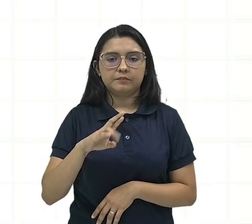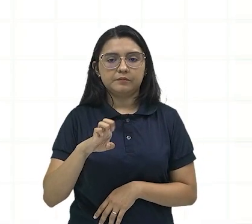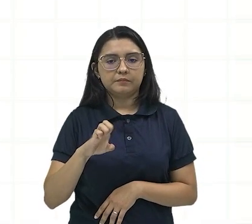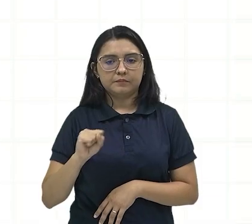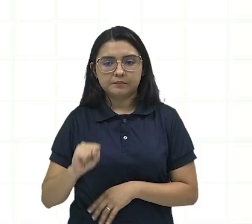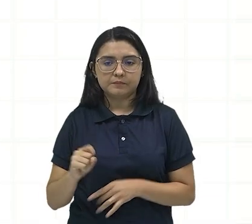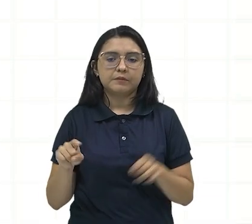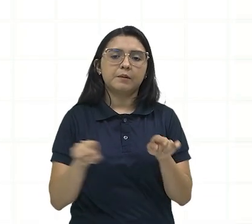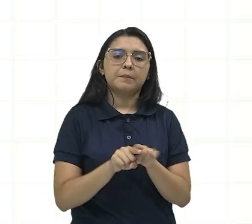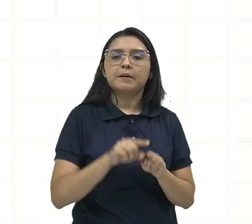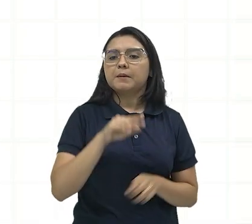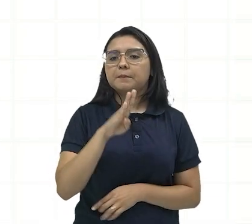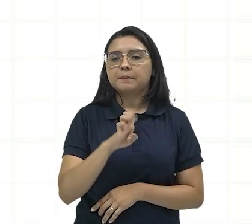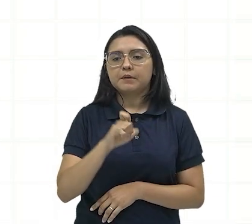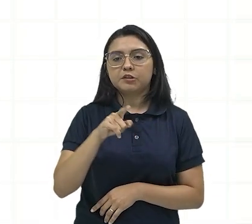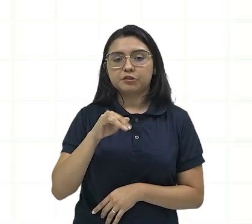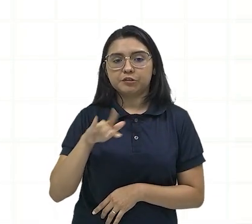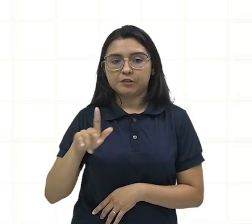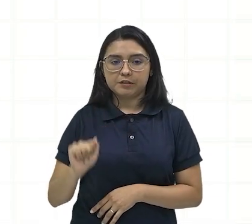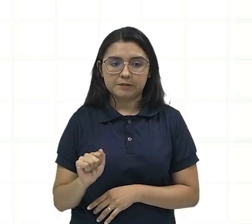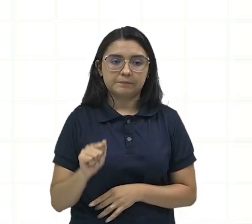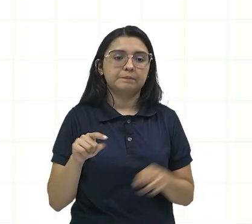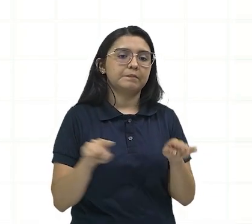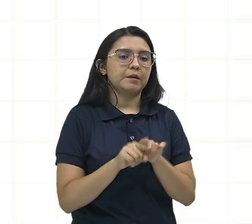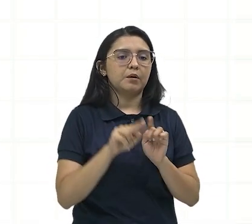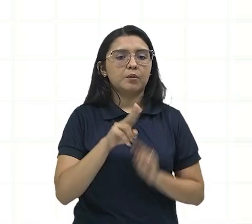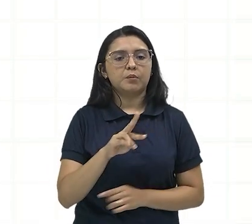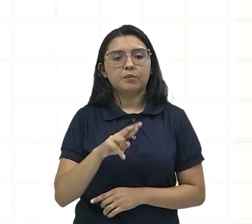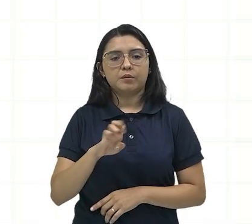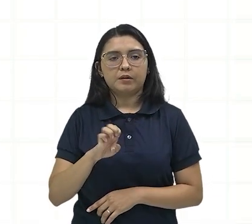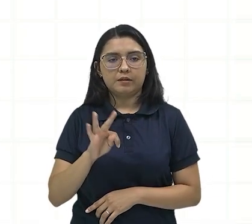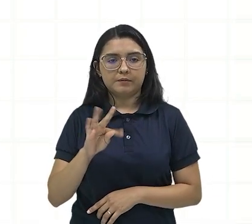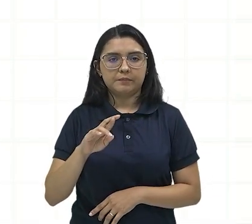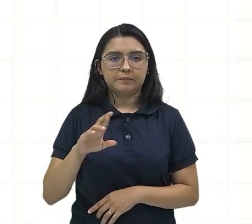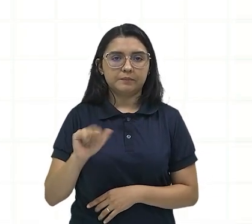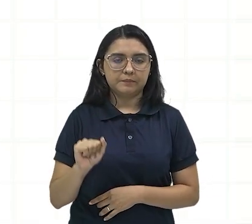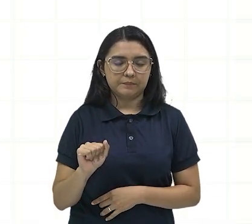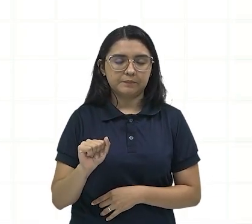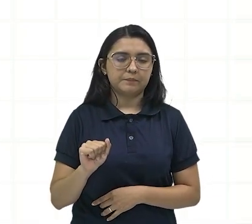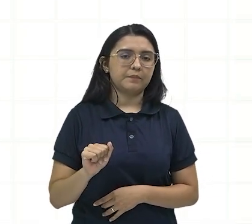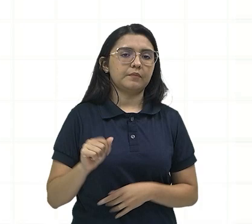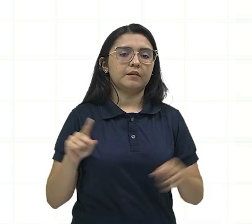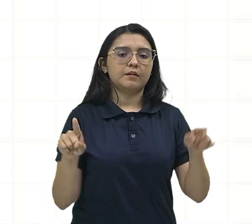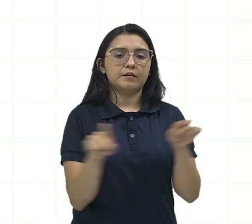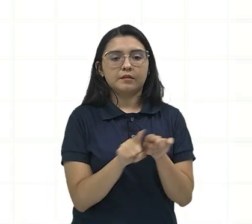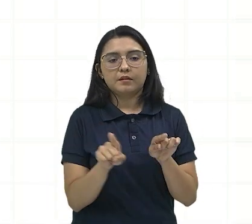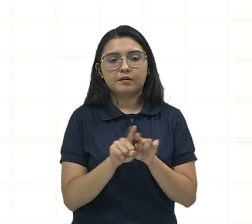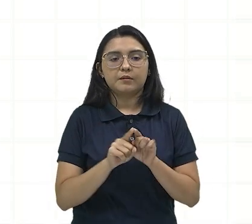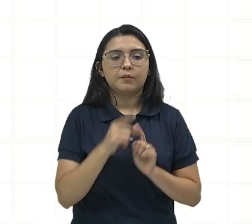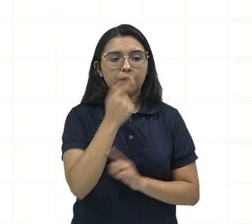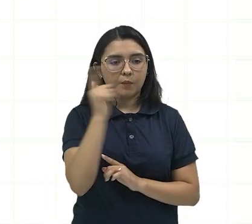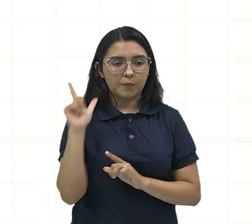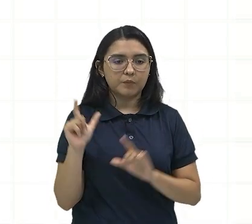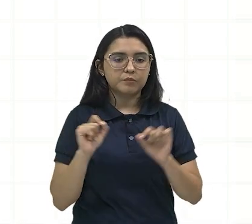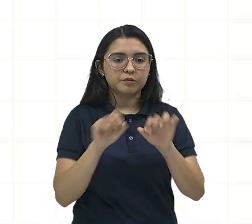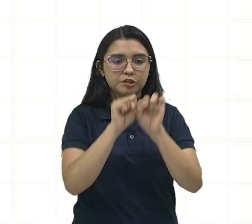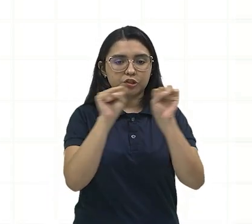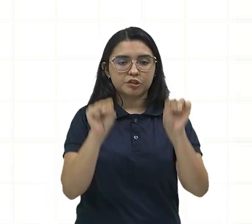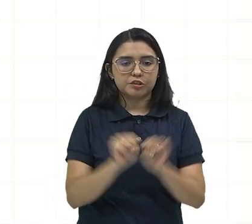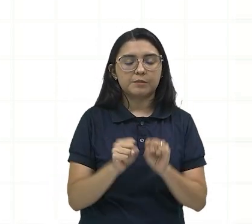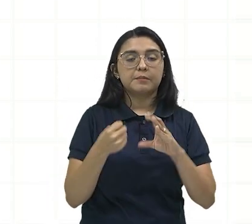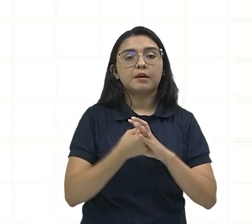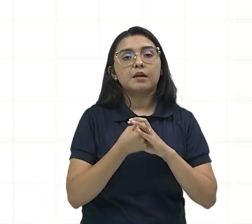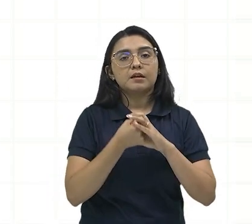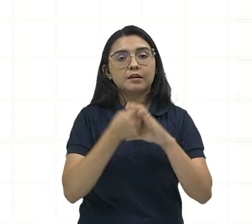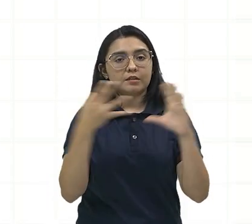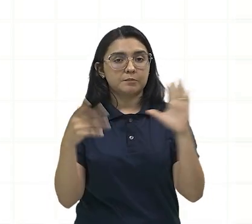bexiga, urinária e uretra. E também um outro sistema